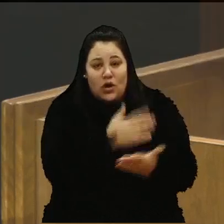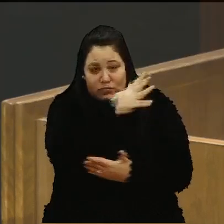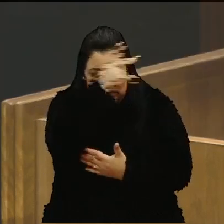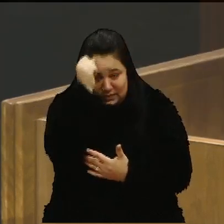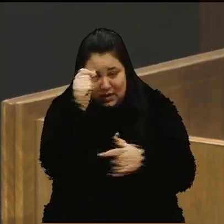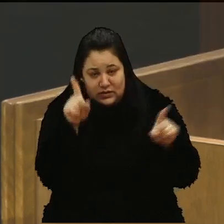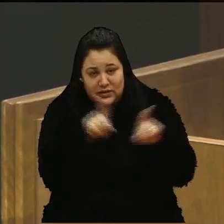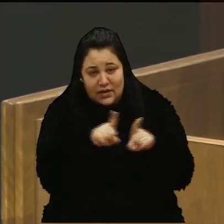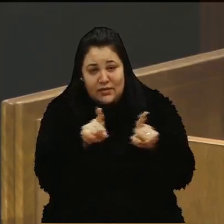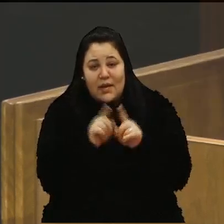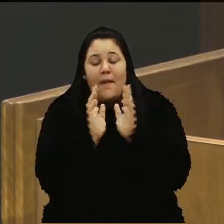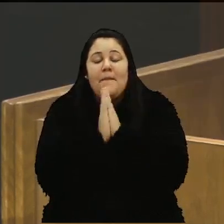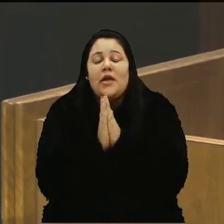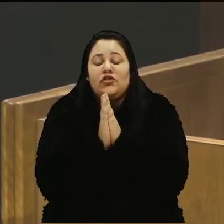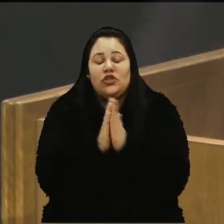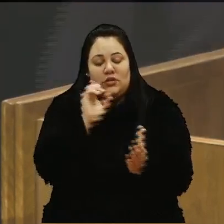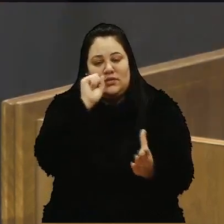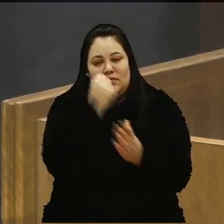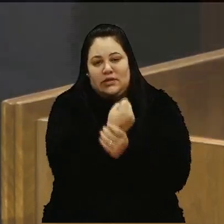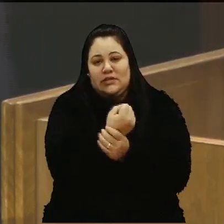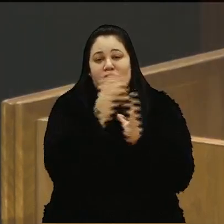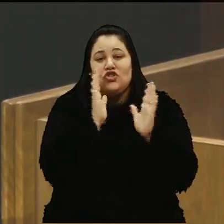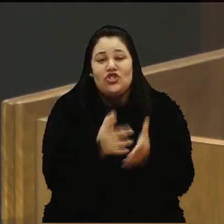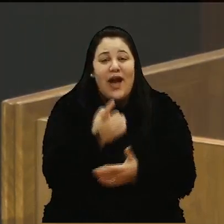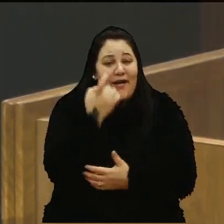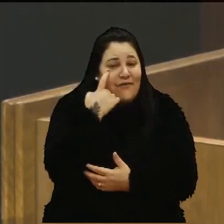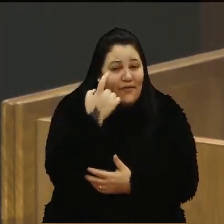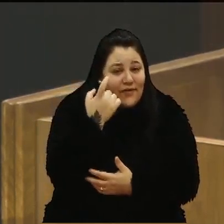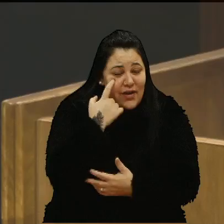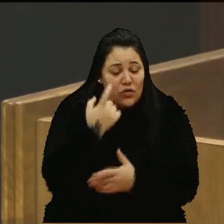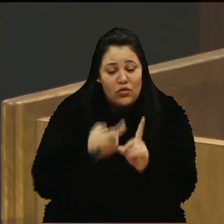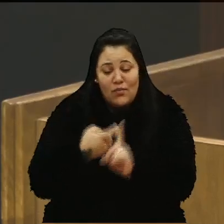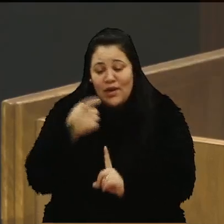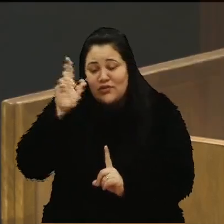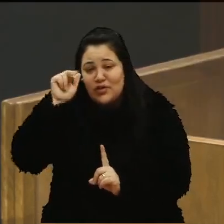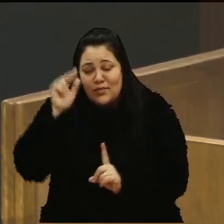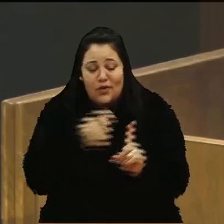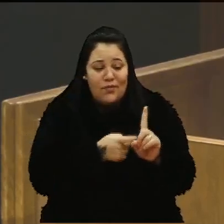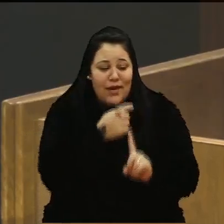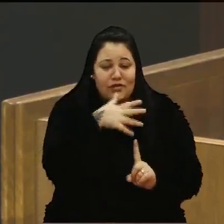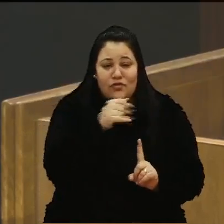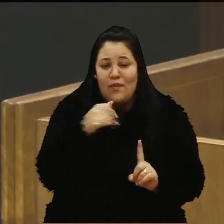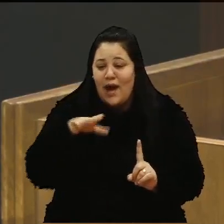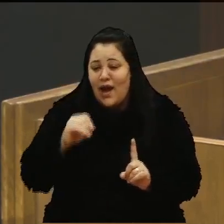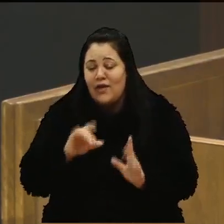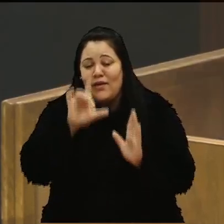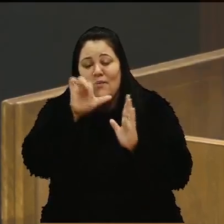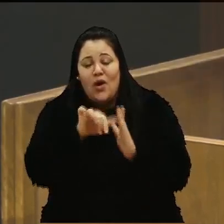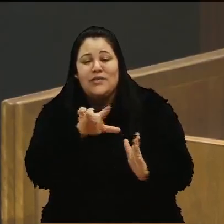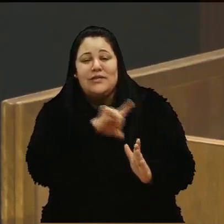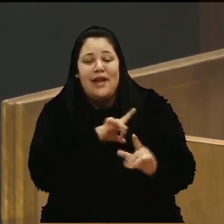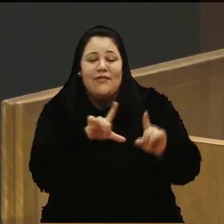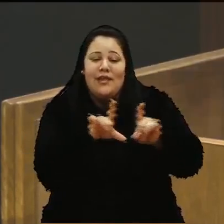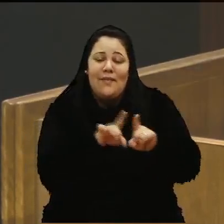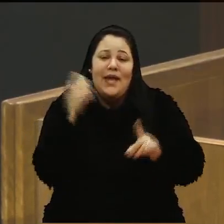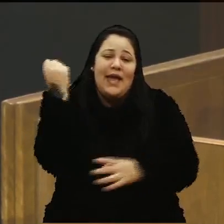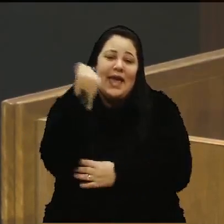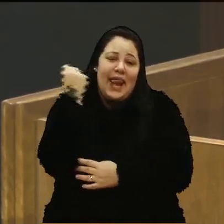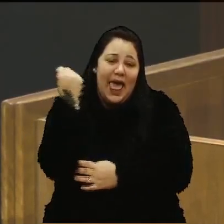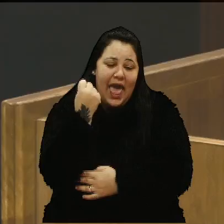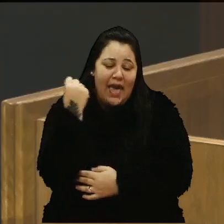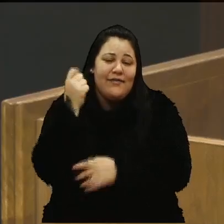aí clamando por segurança, e a gente viu isso no mês de abril, no mês de maio, após quando teve a questão das greves e